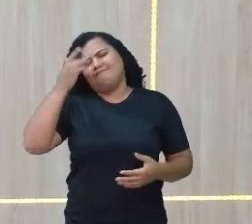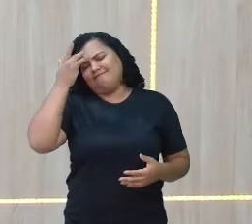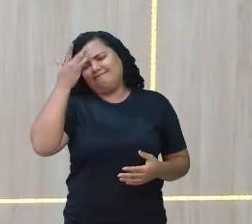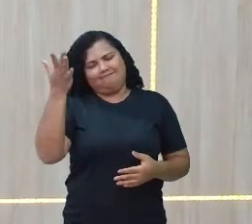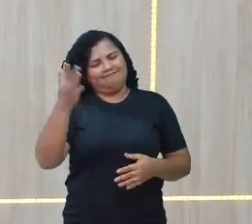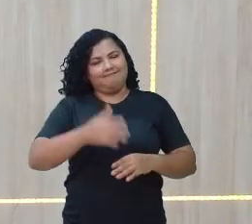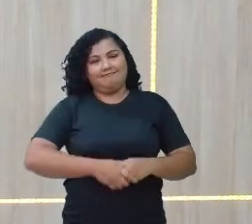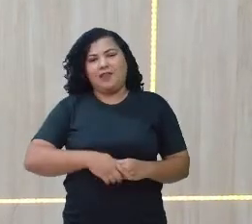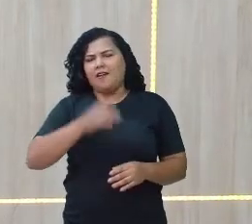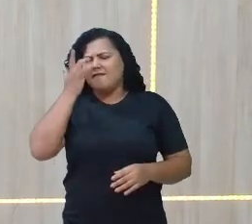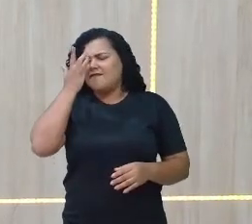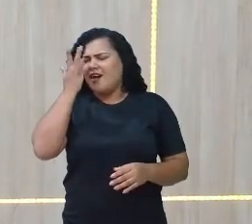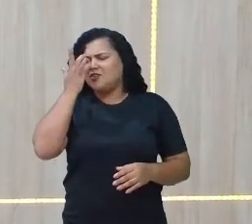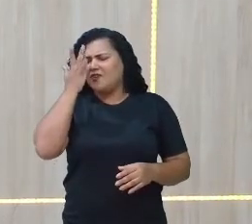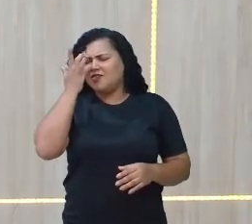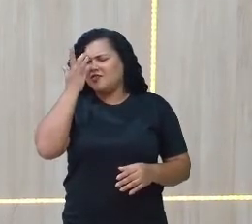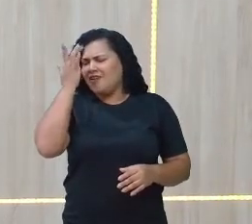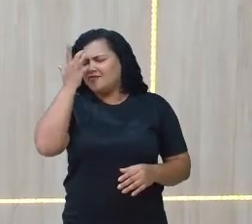fácil. Basta,